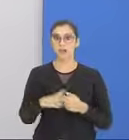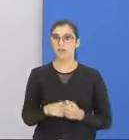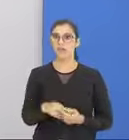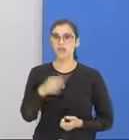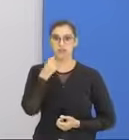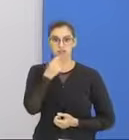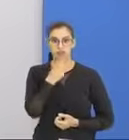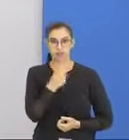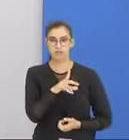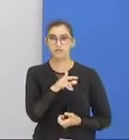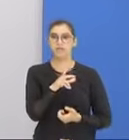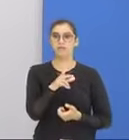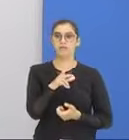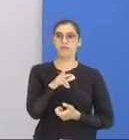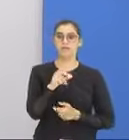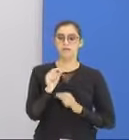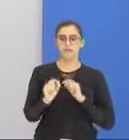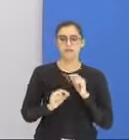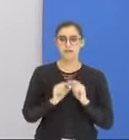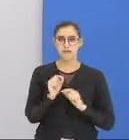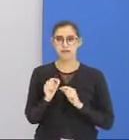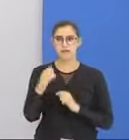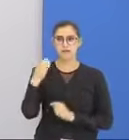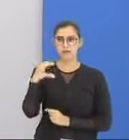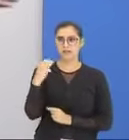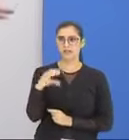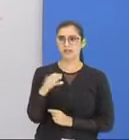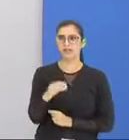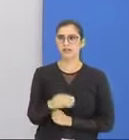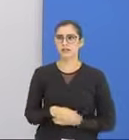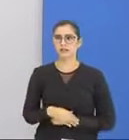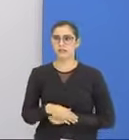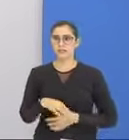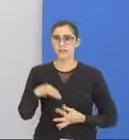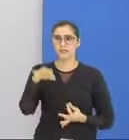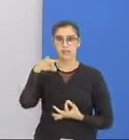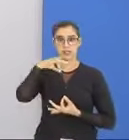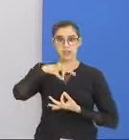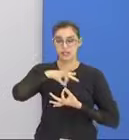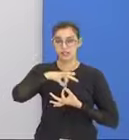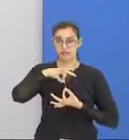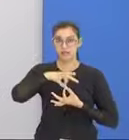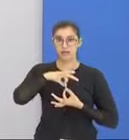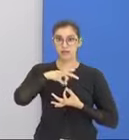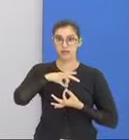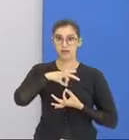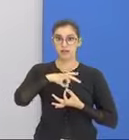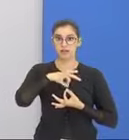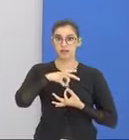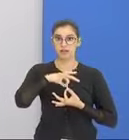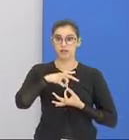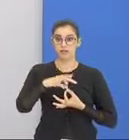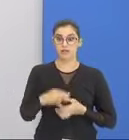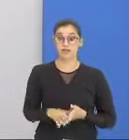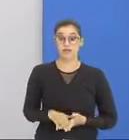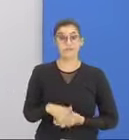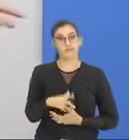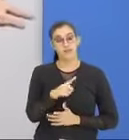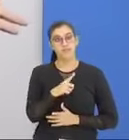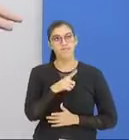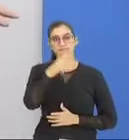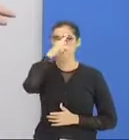que o zodíaco, esse signo que você tem, inclusive tem pessoas que não saem de casa sem antes consultar o zodíaco,